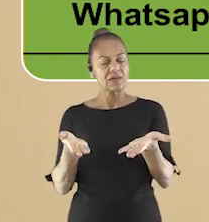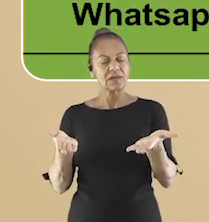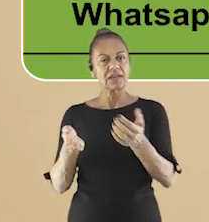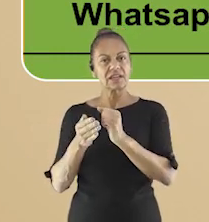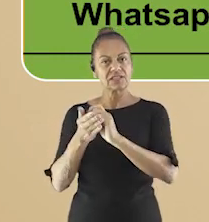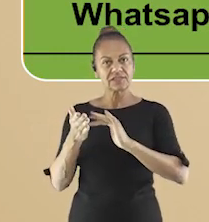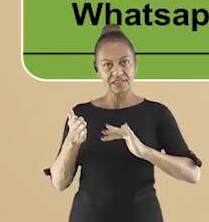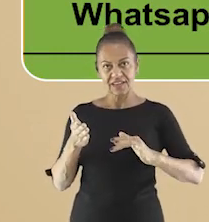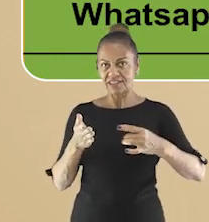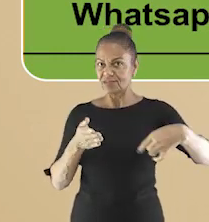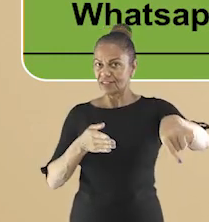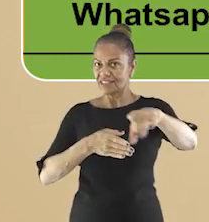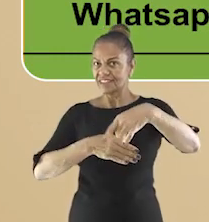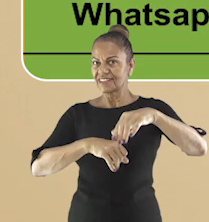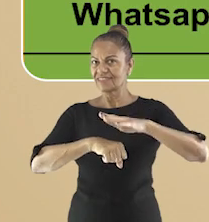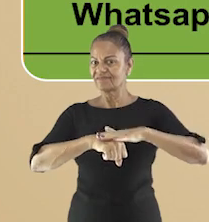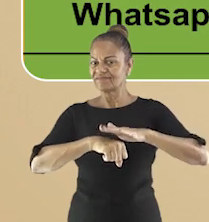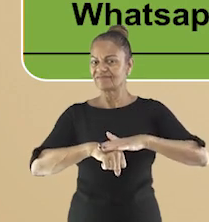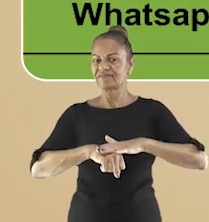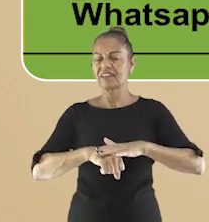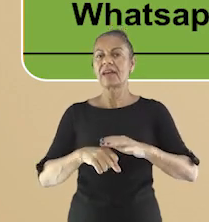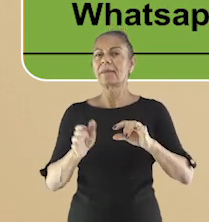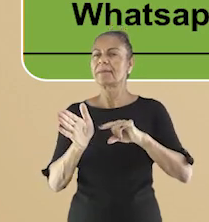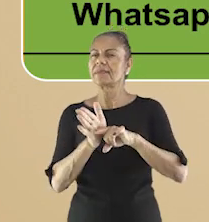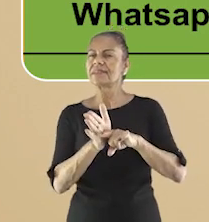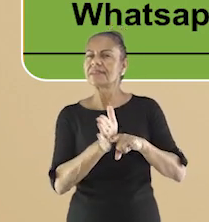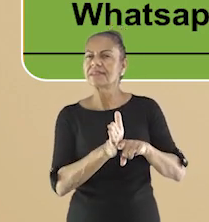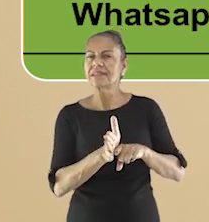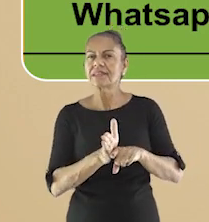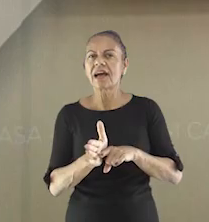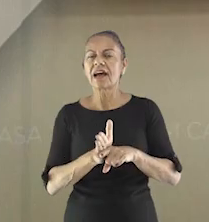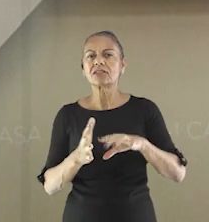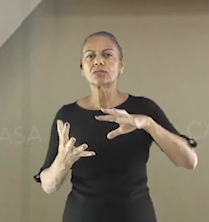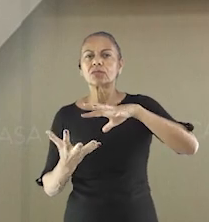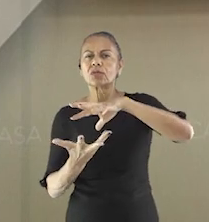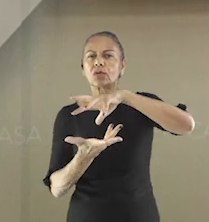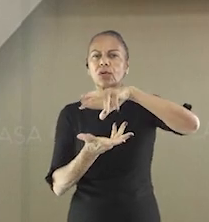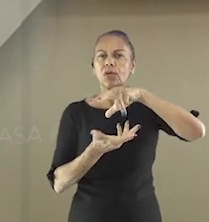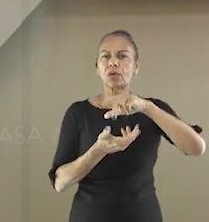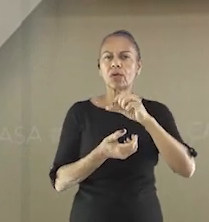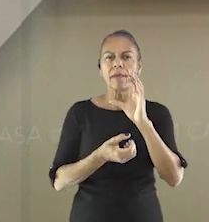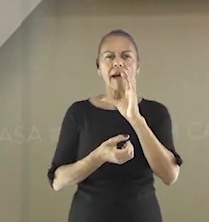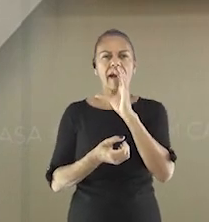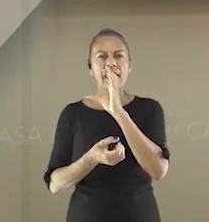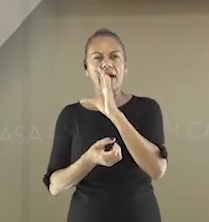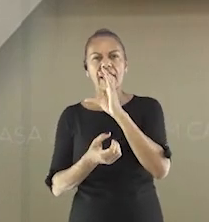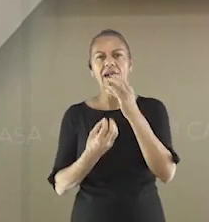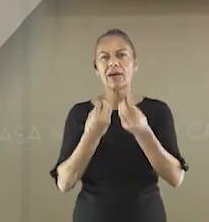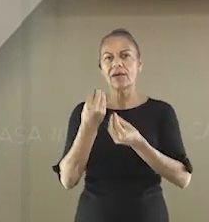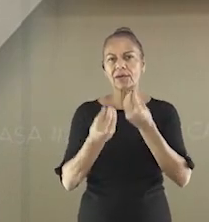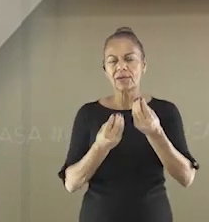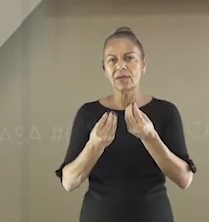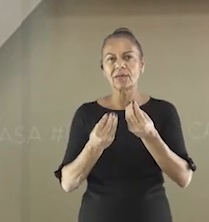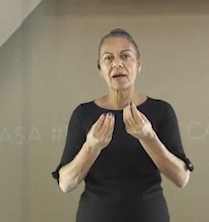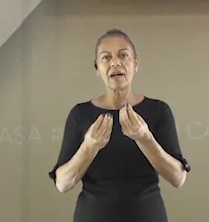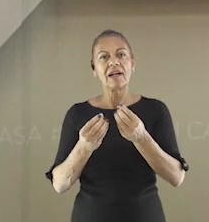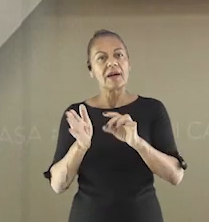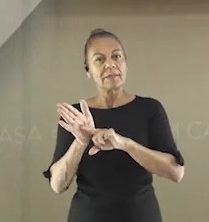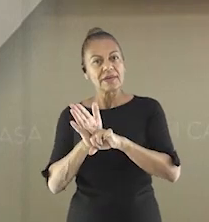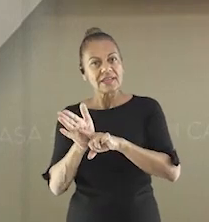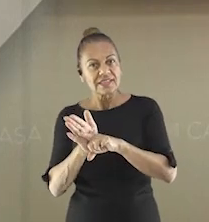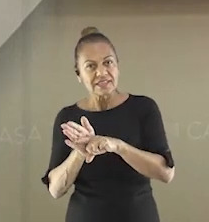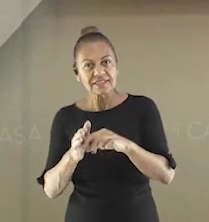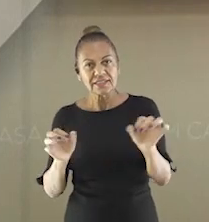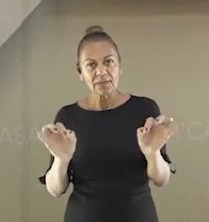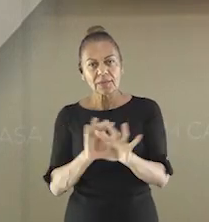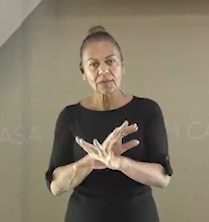hoje. Pesquise sobre formas de se reduzir o aquecimento global. Você pode responder essa atividade enviando uma foto ou vídeo para o nosso